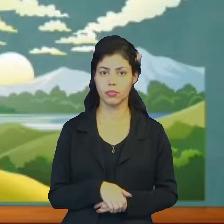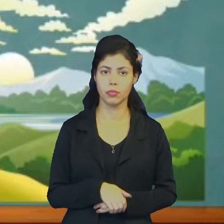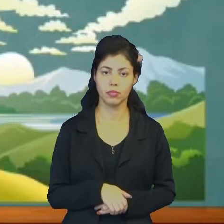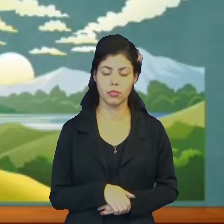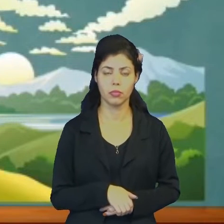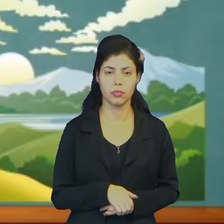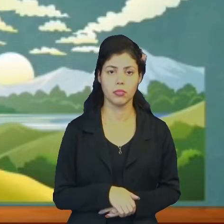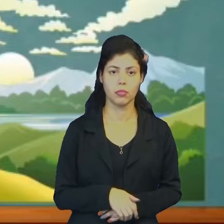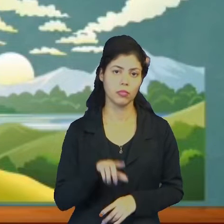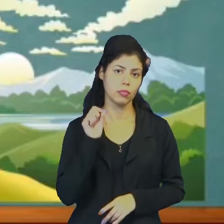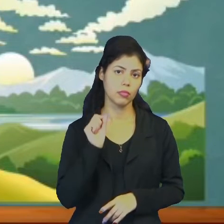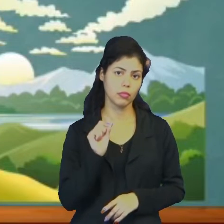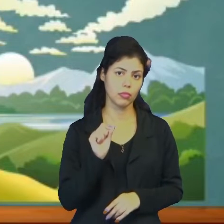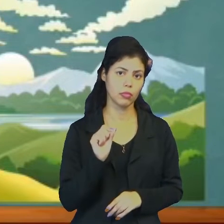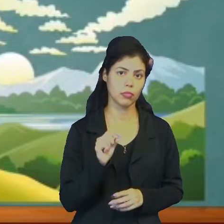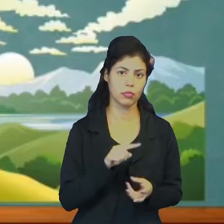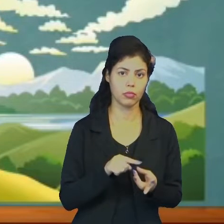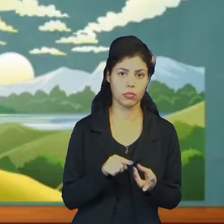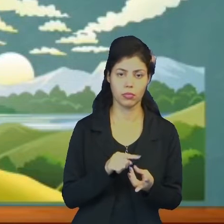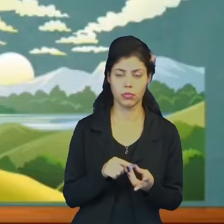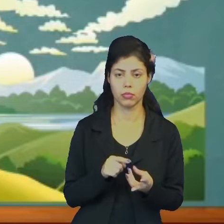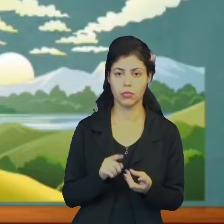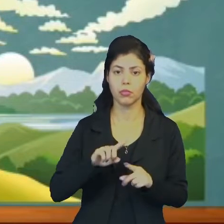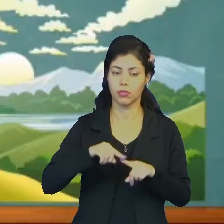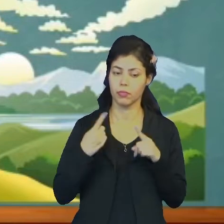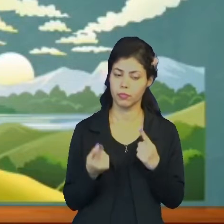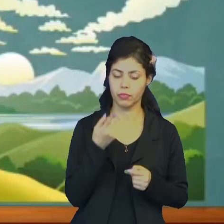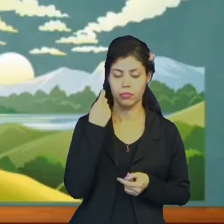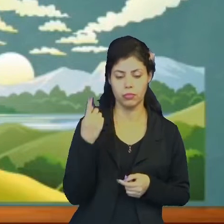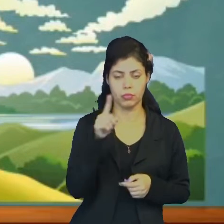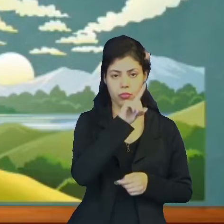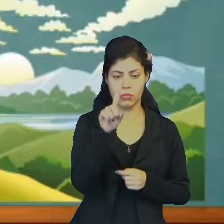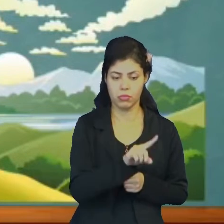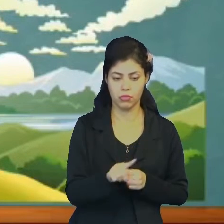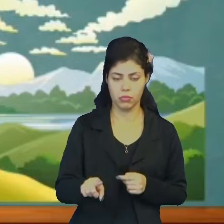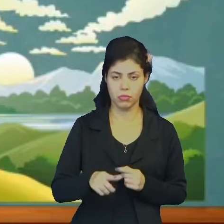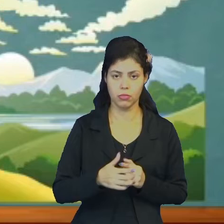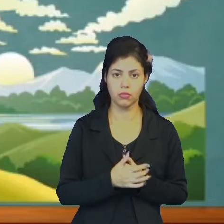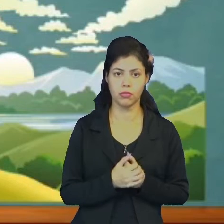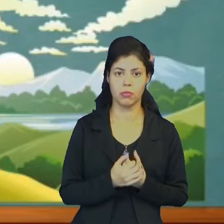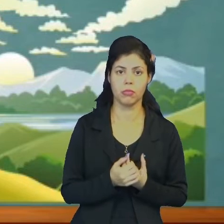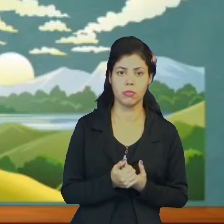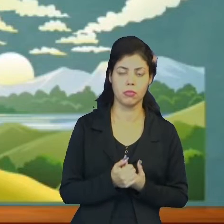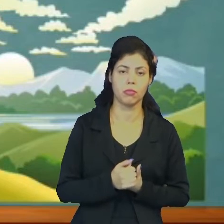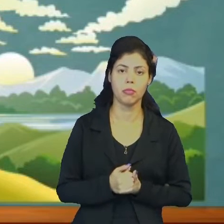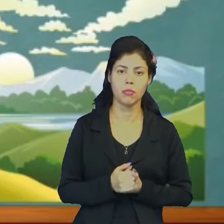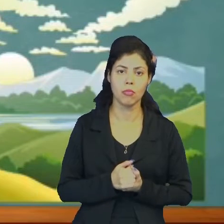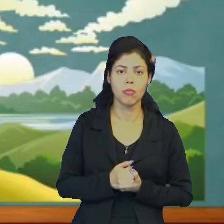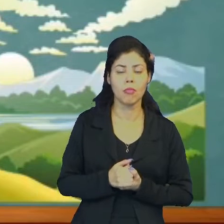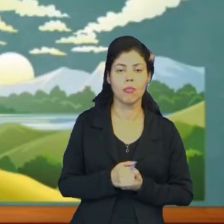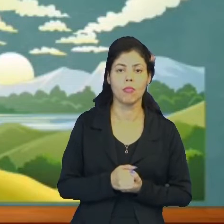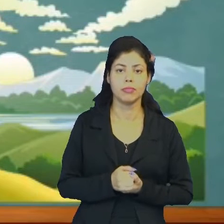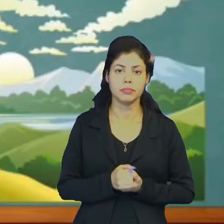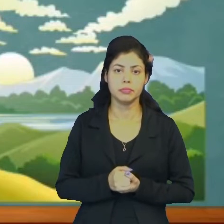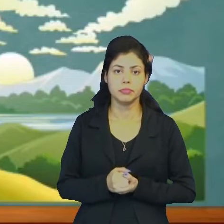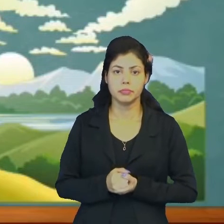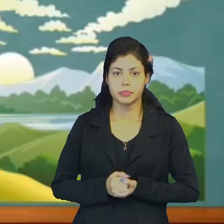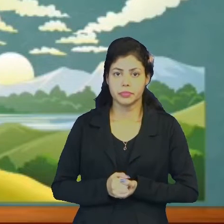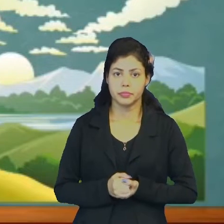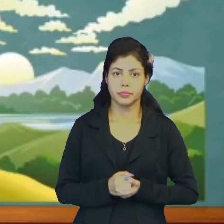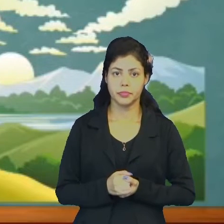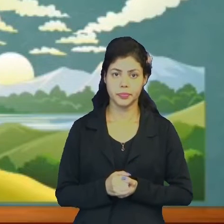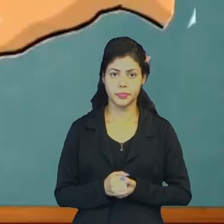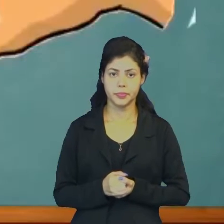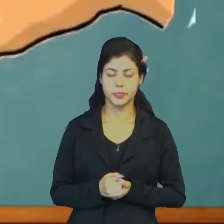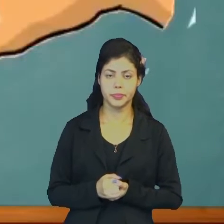Paisagem. Eu tenho uma vogal antes e uma vogal depois. Só que o som é de Z. Paisagem.